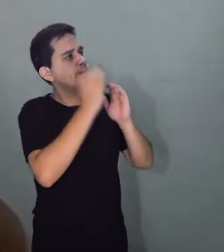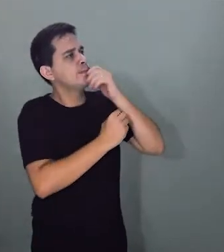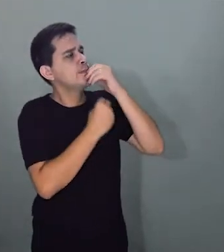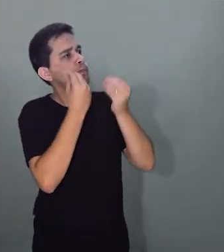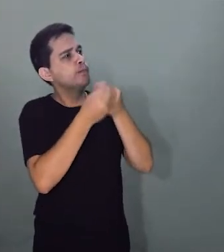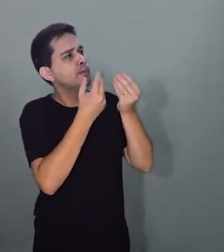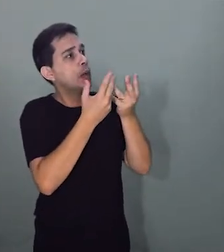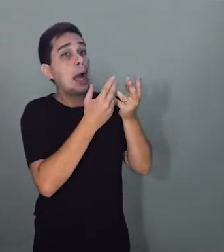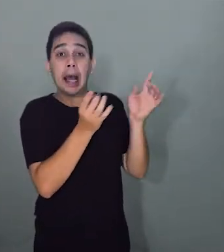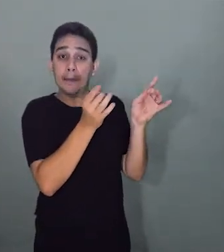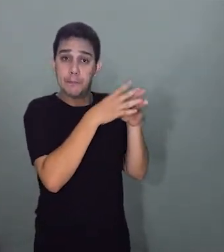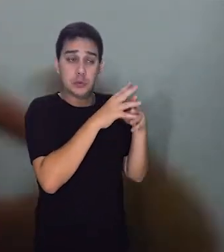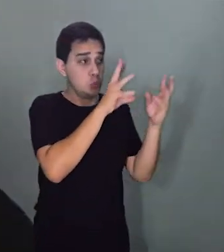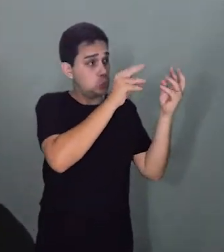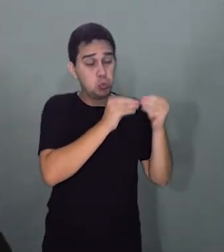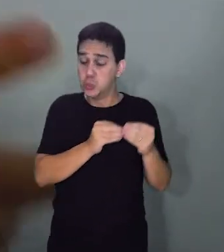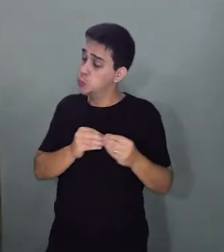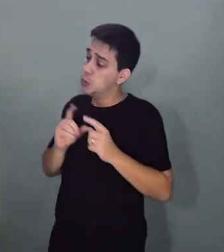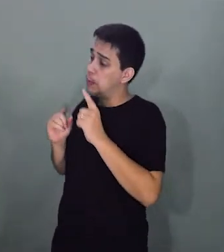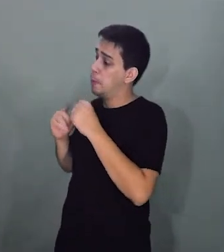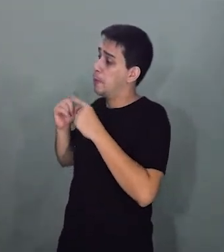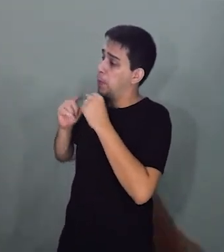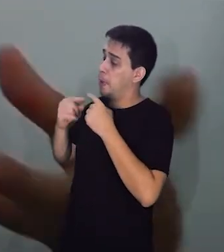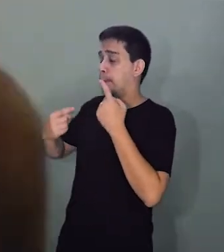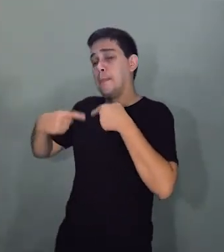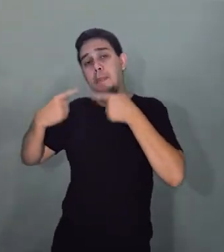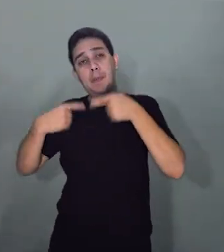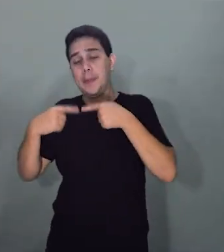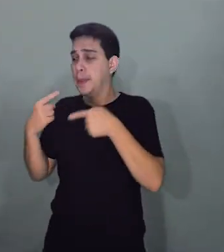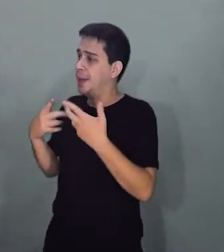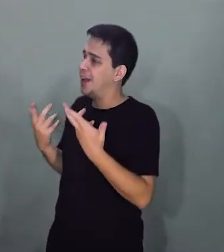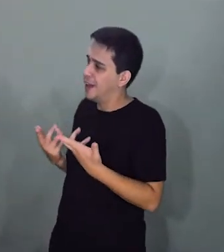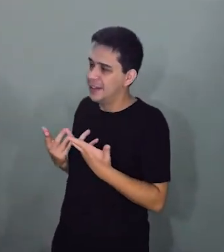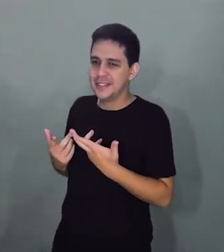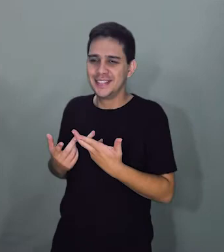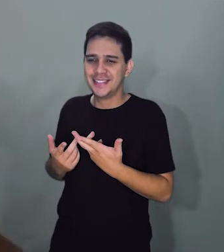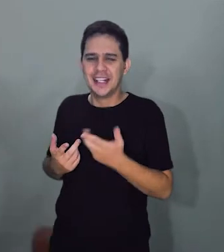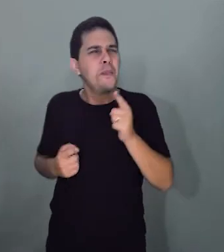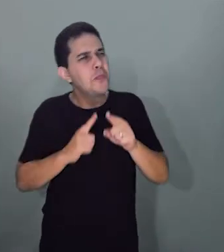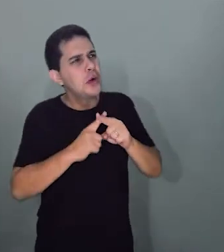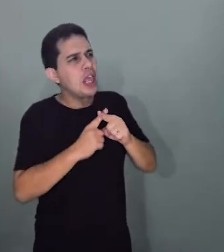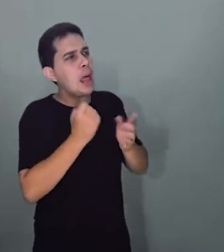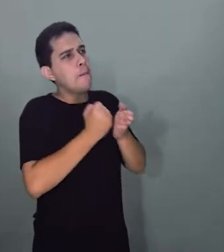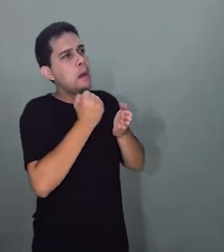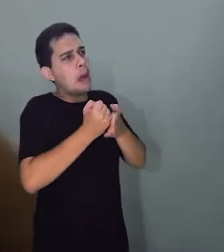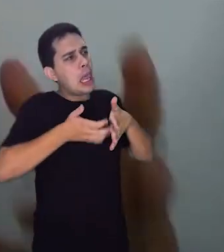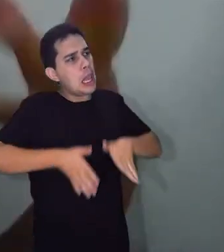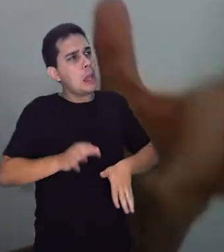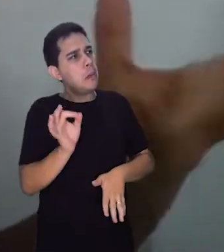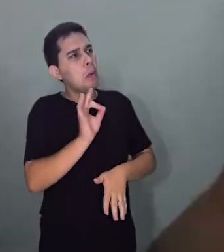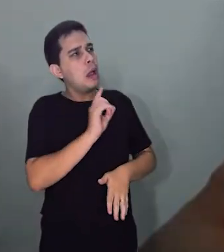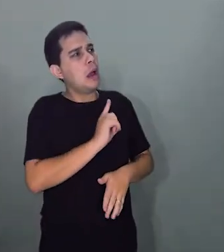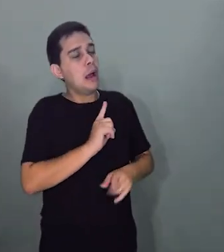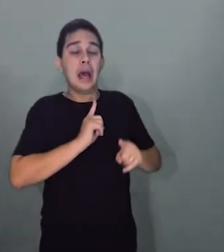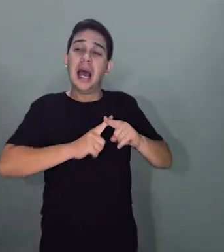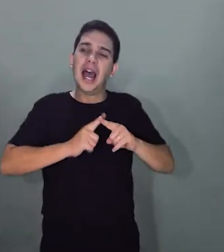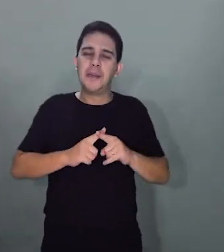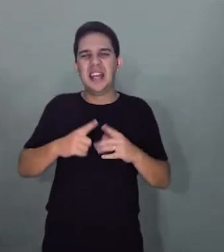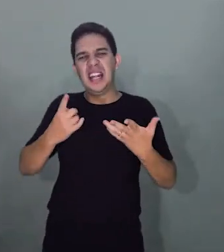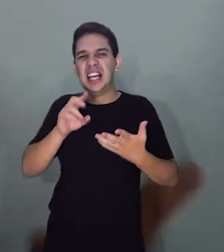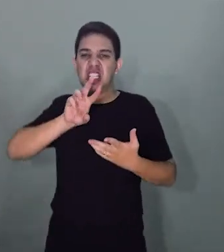foi aqui, por que aqui não teve registro, era feriado, final de semana, e